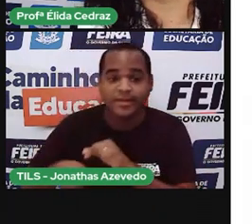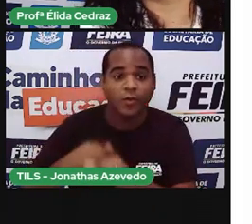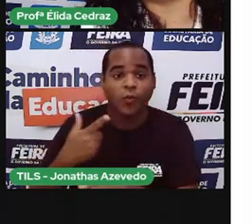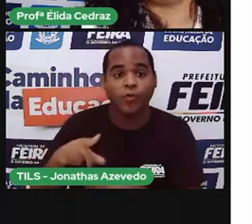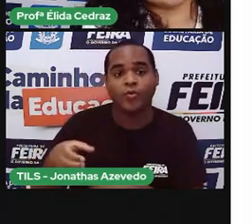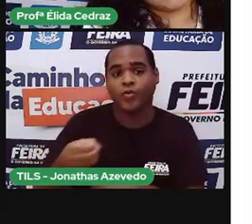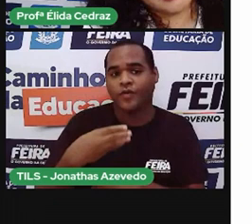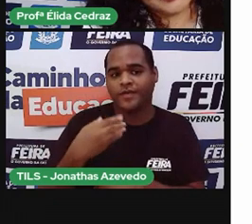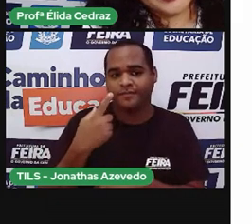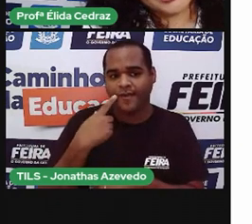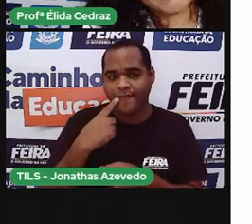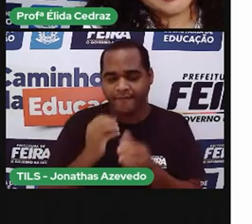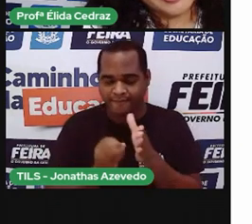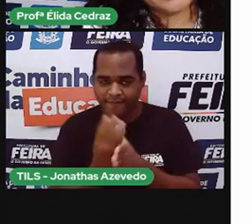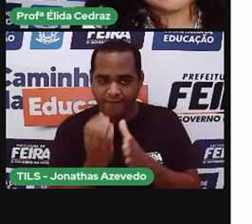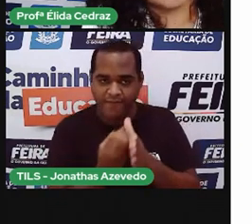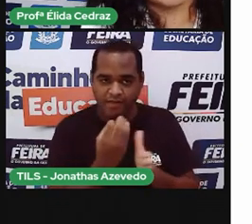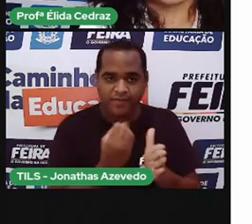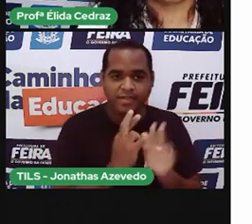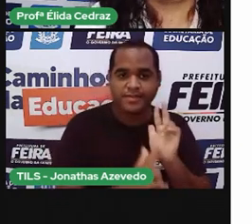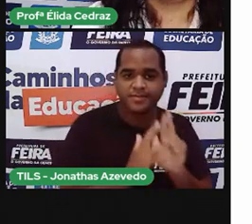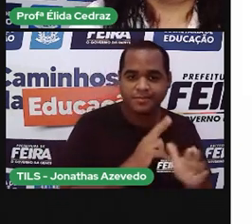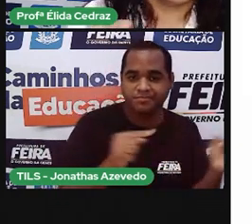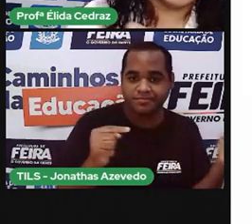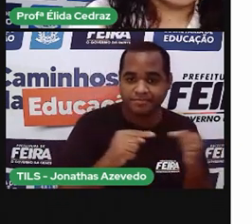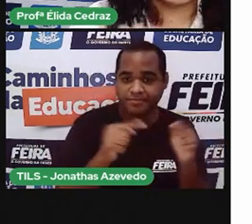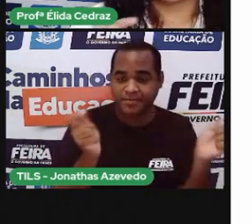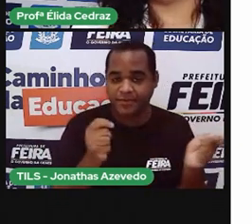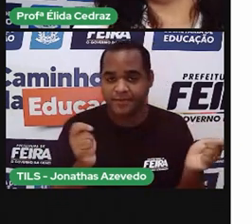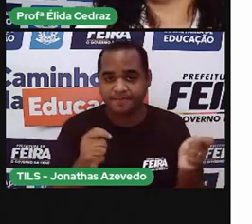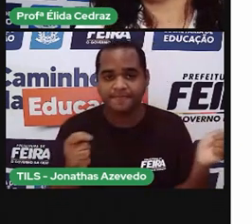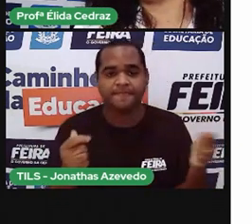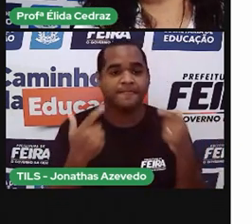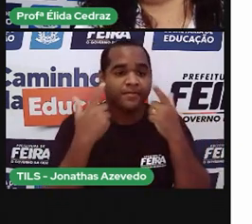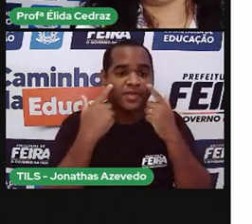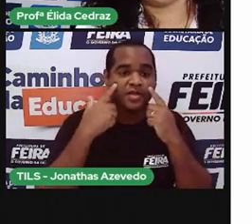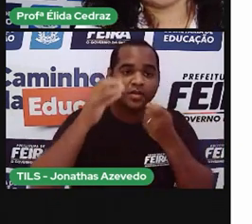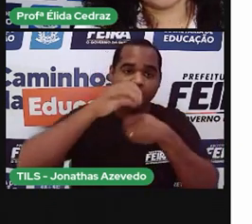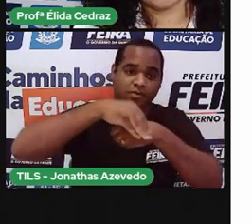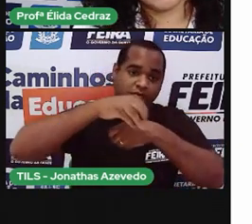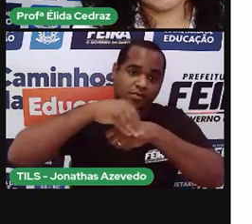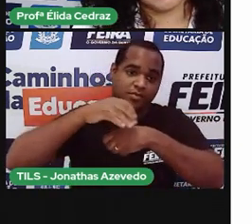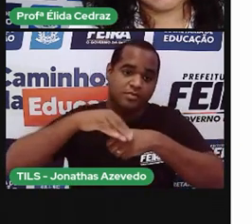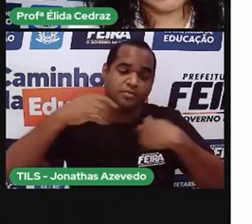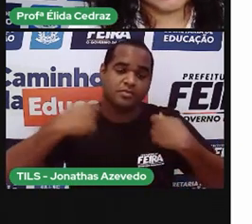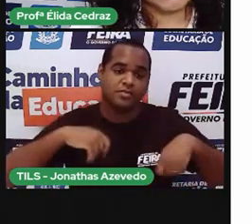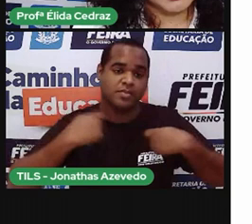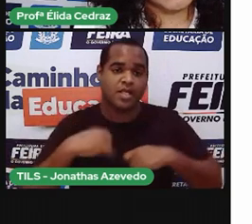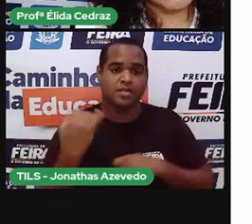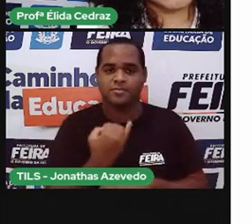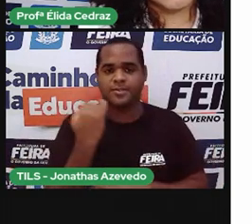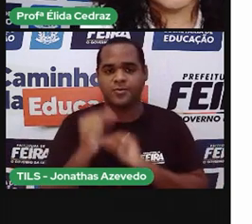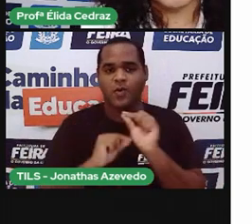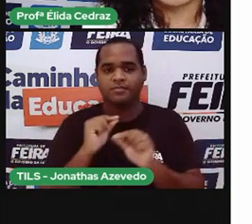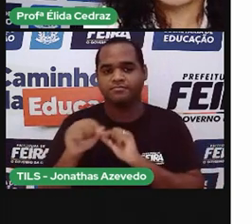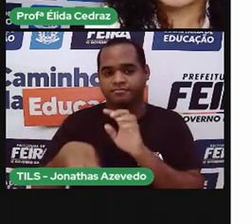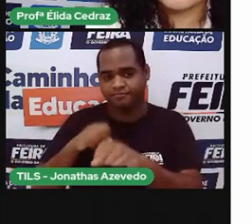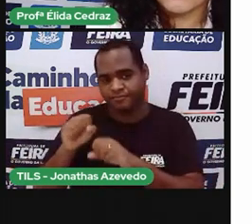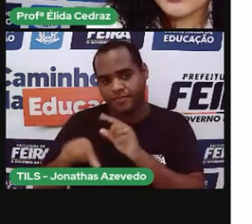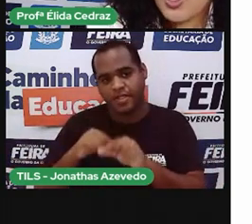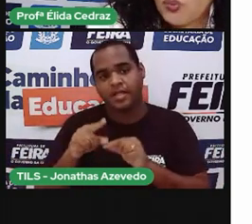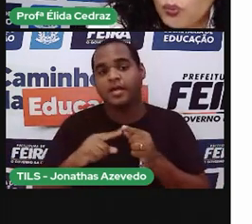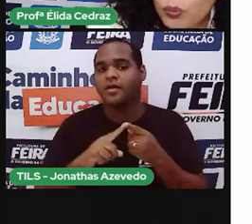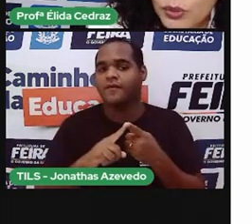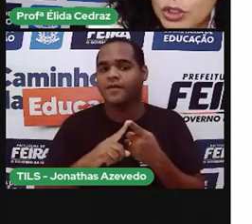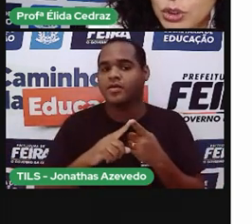para a produção da sua atividade lembrem das orientações para a produção do 200 momentos